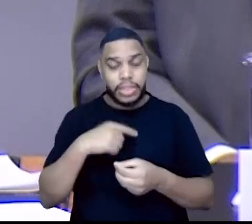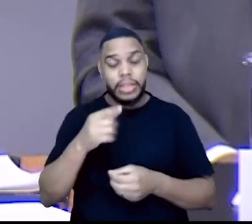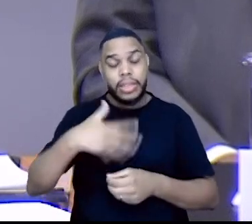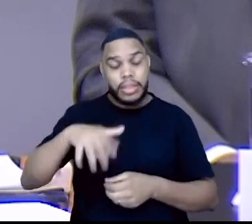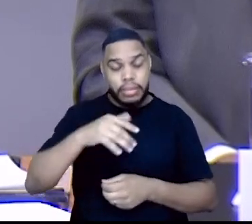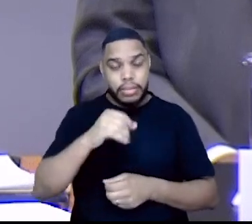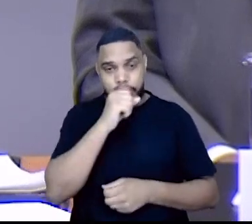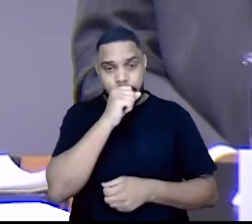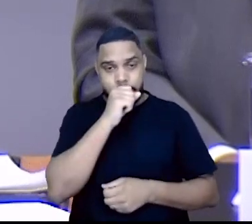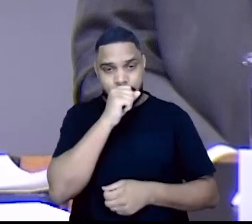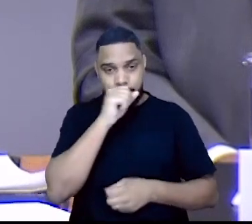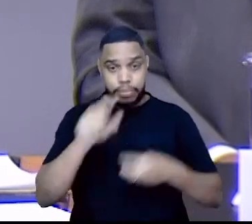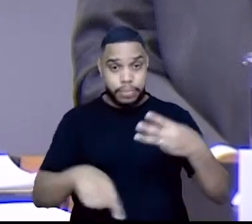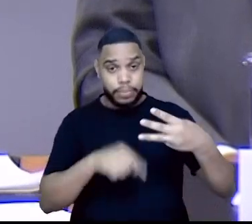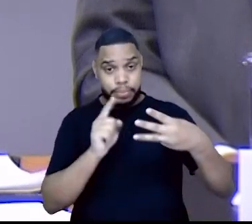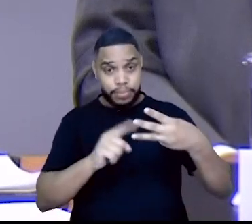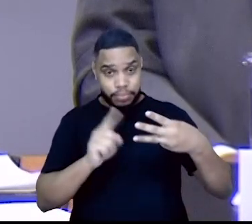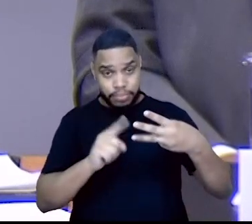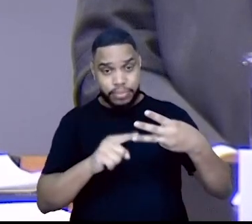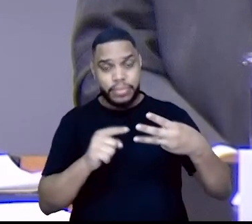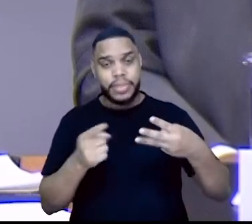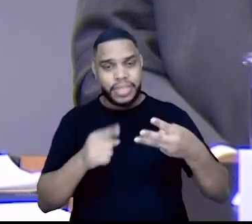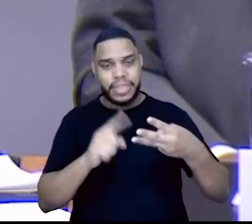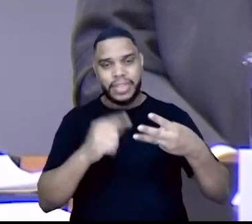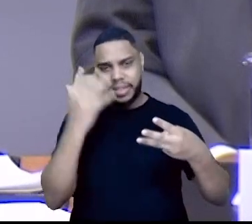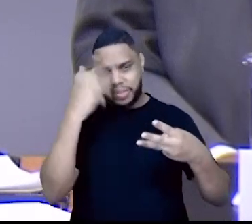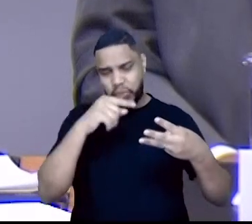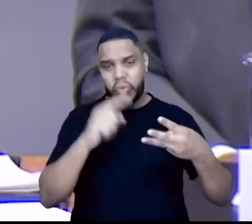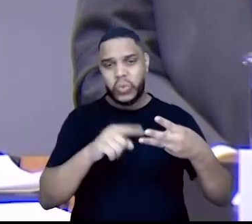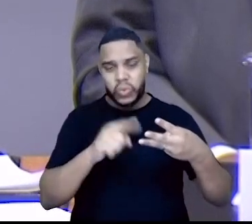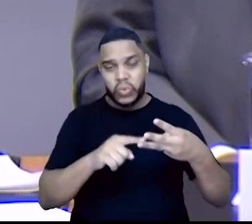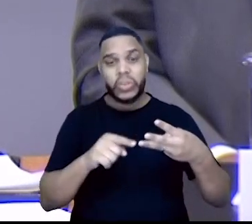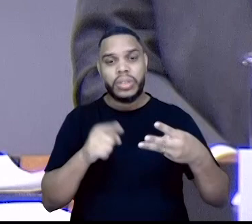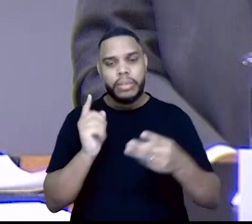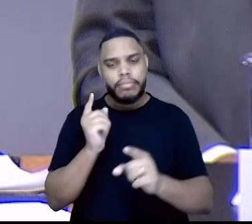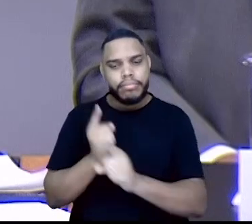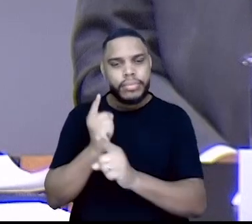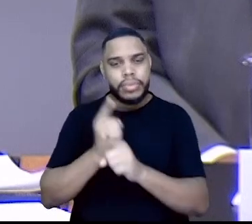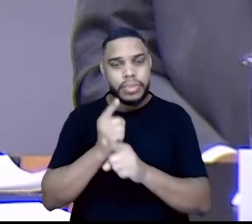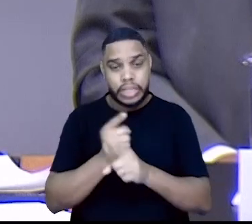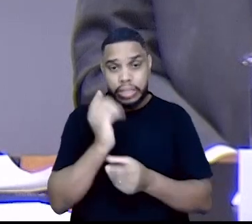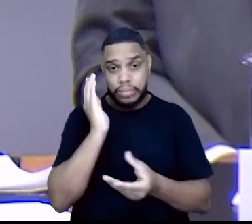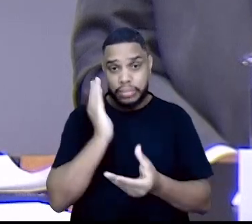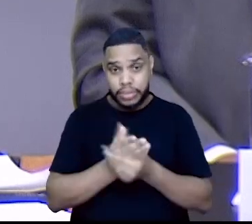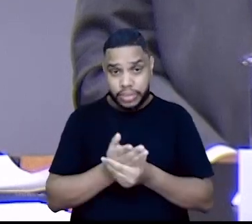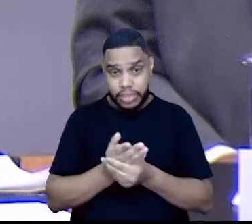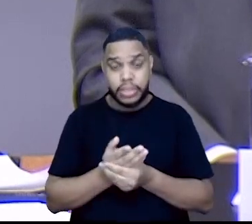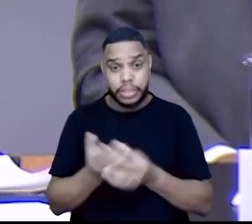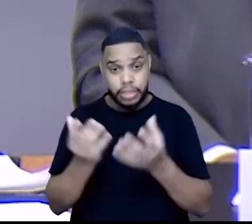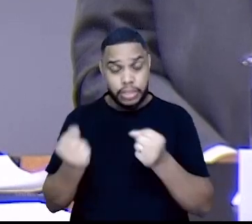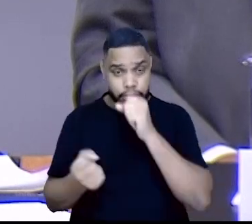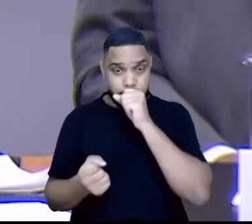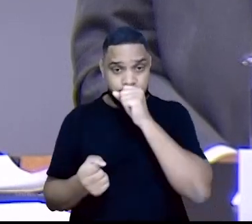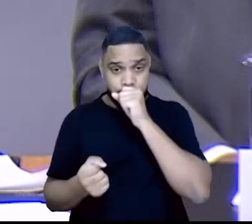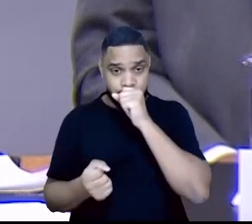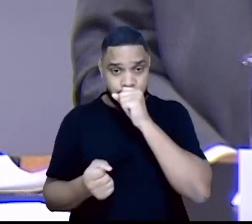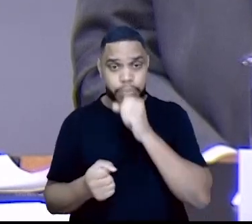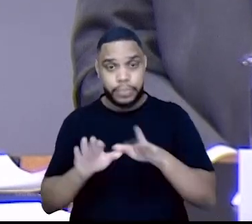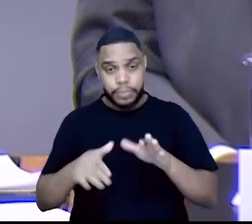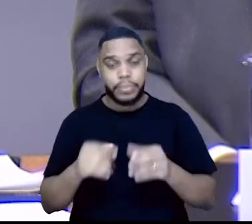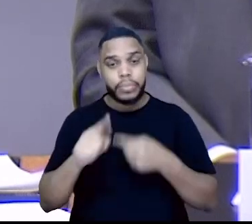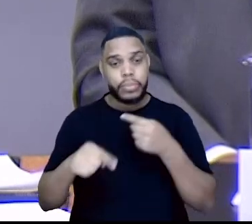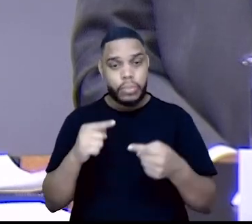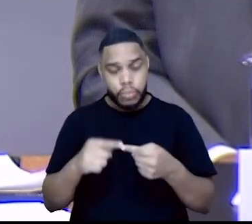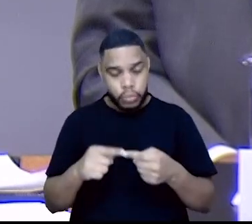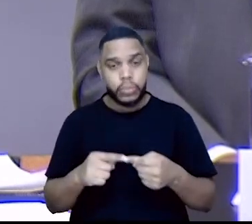um terceiro, é mais cosmético, mas é charmoso, que identifica os processos que são admitidos de acordo com os objetivos